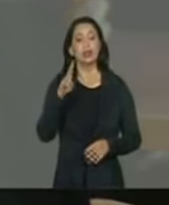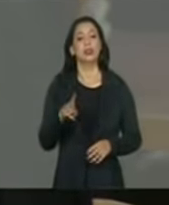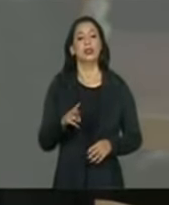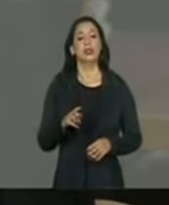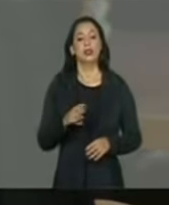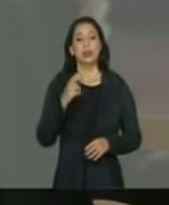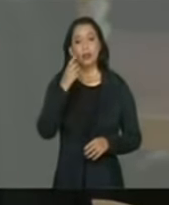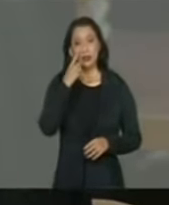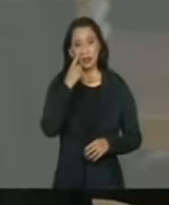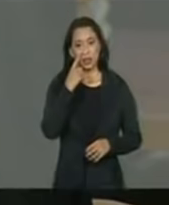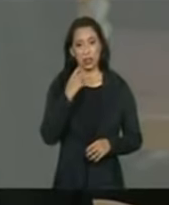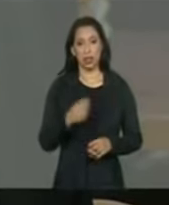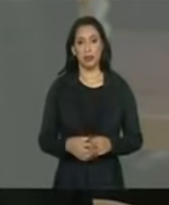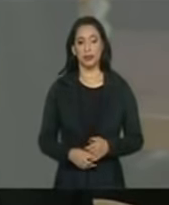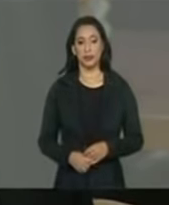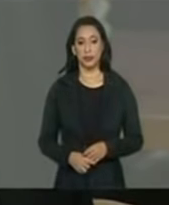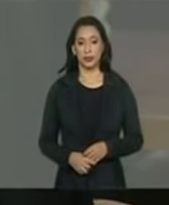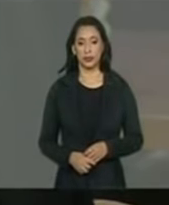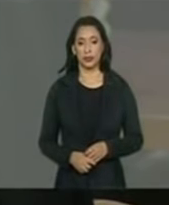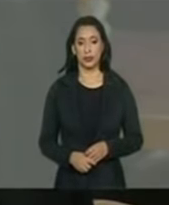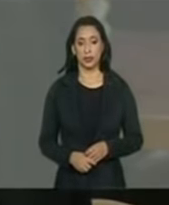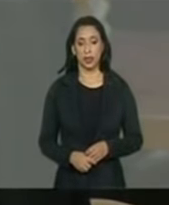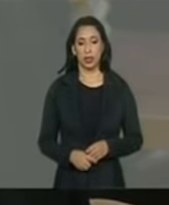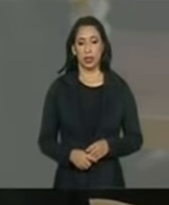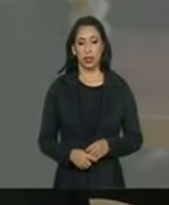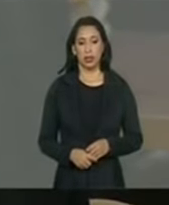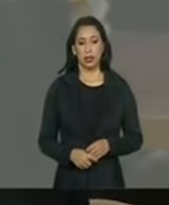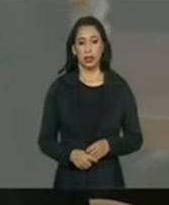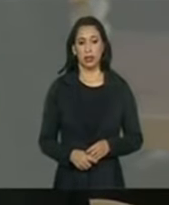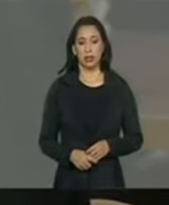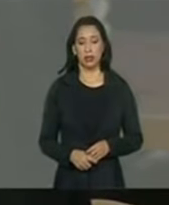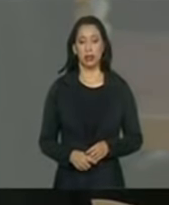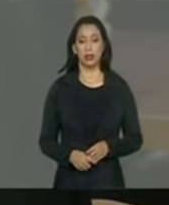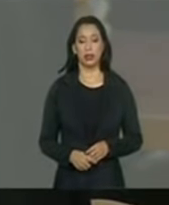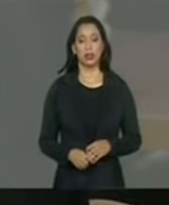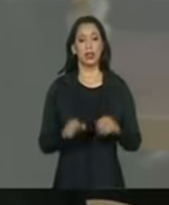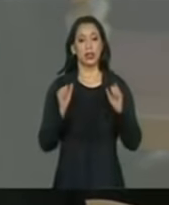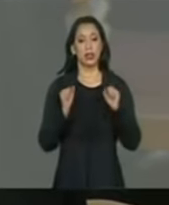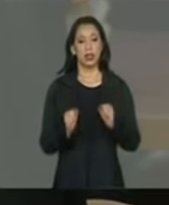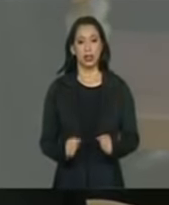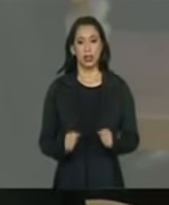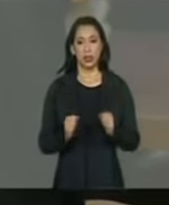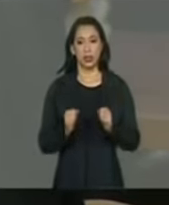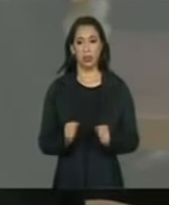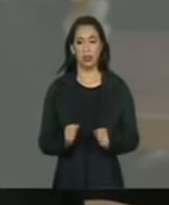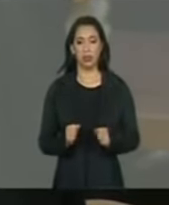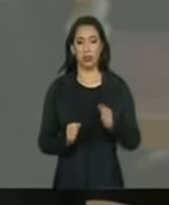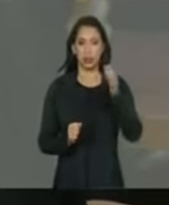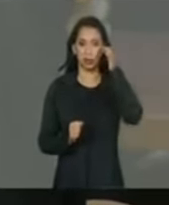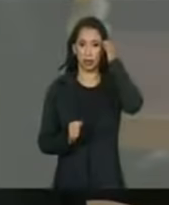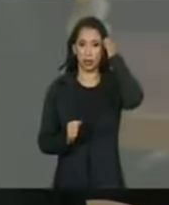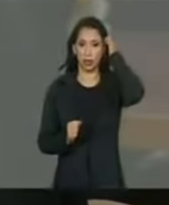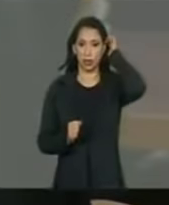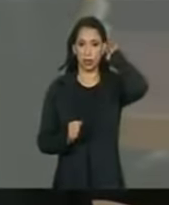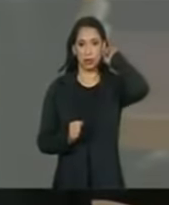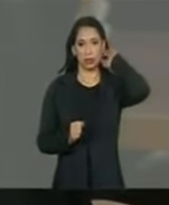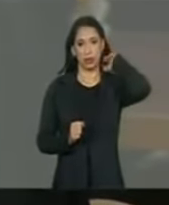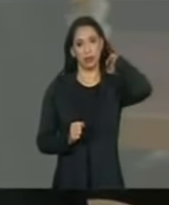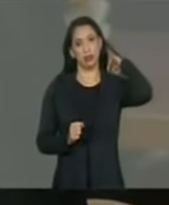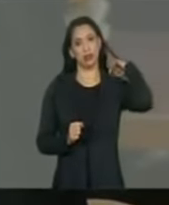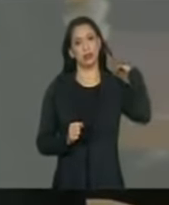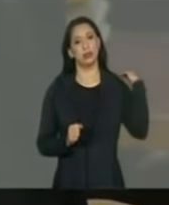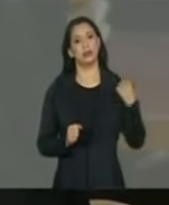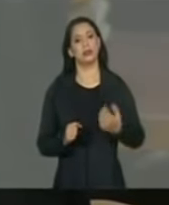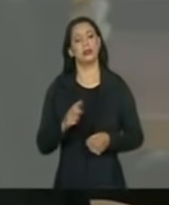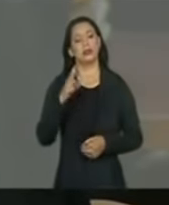antes do julgamento definitivo é possível sim é possível se restringir